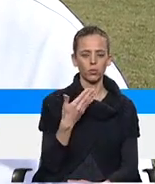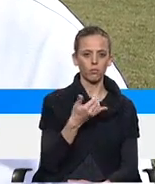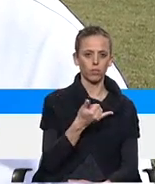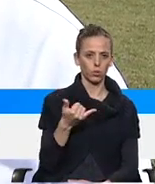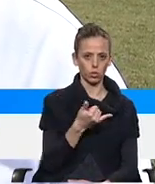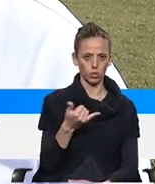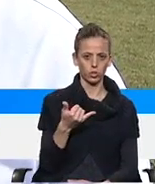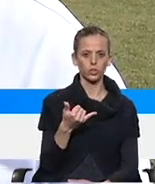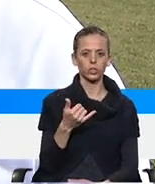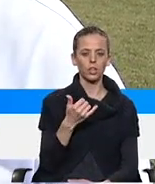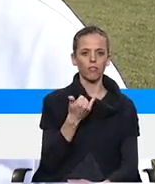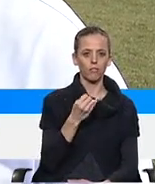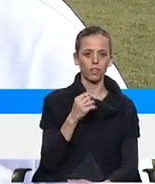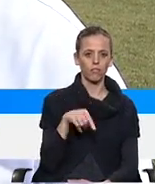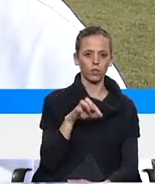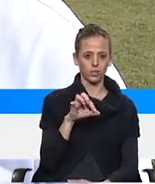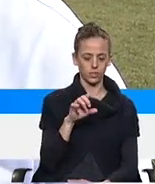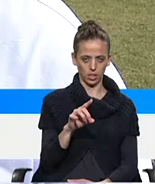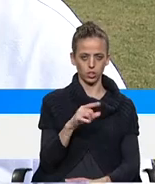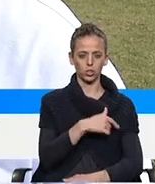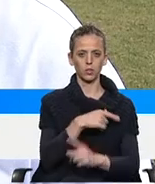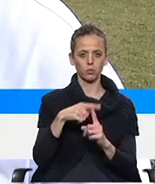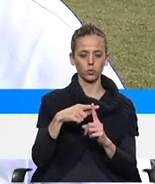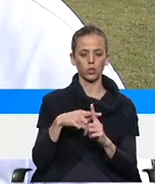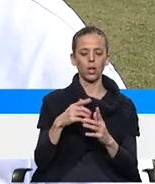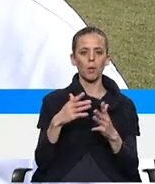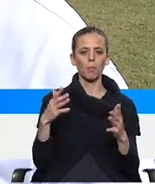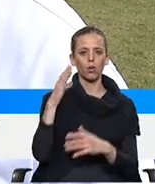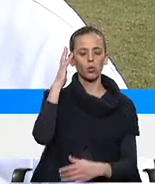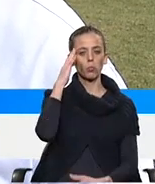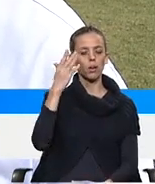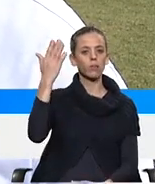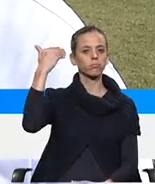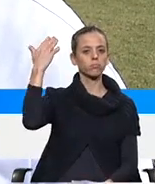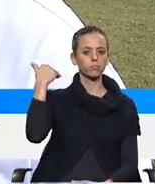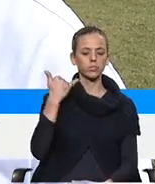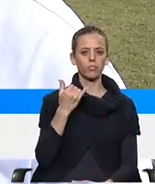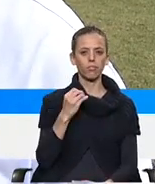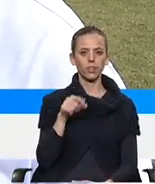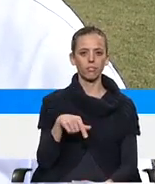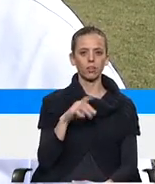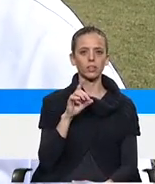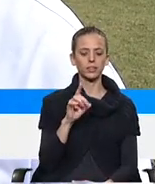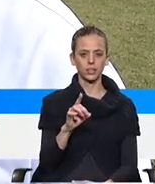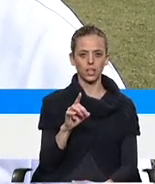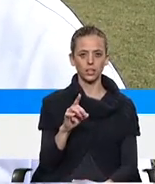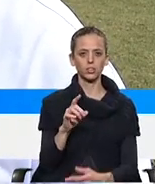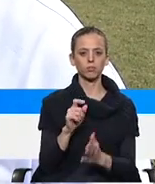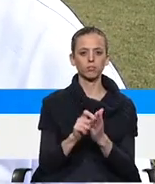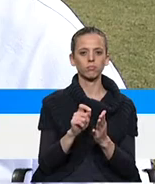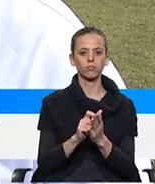foram 20,6, e o maior valor que havia no passado era 20,6 e tinha sido registado